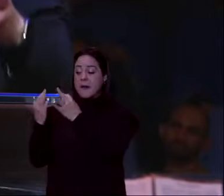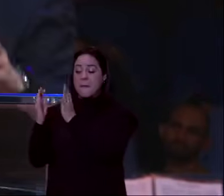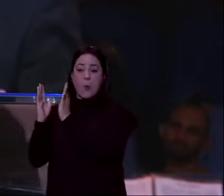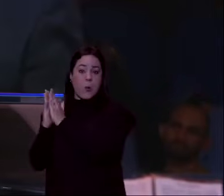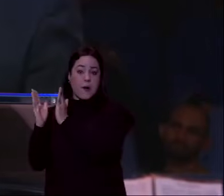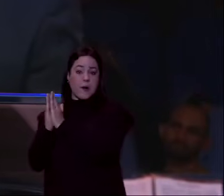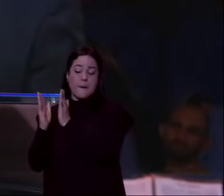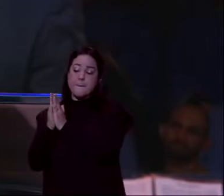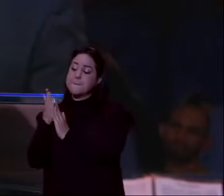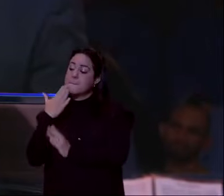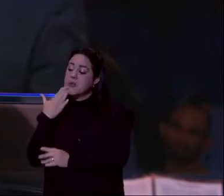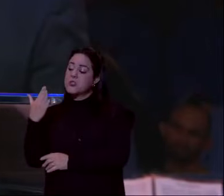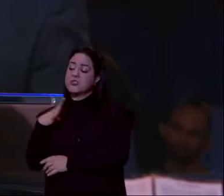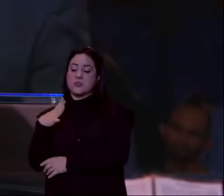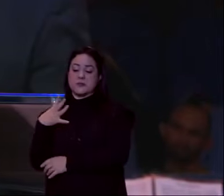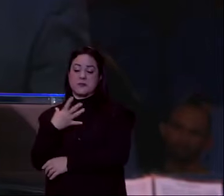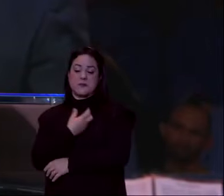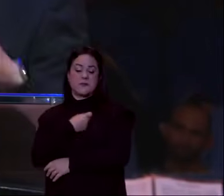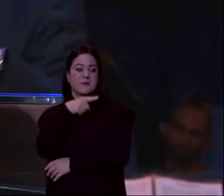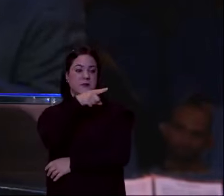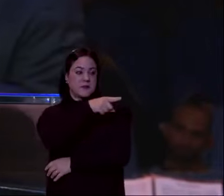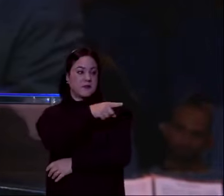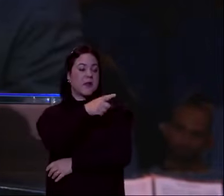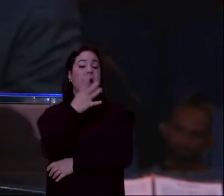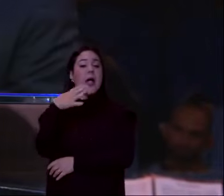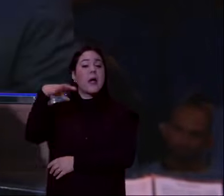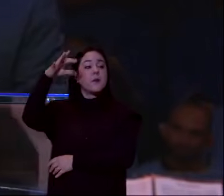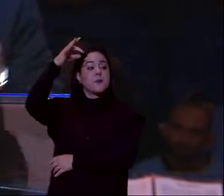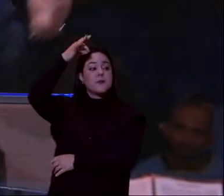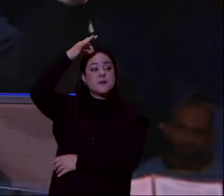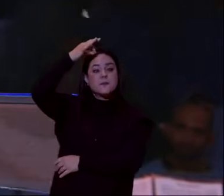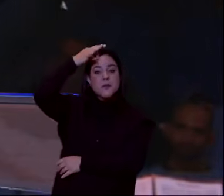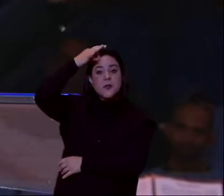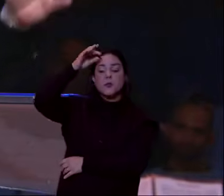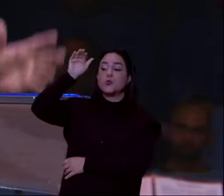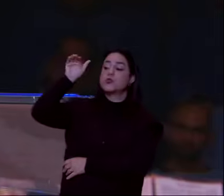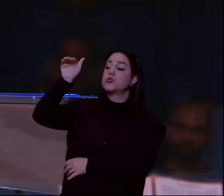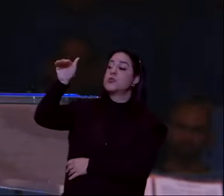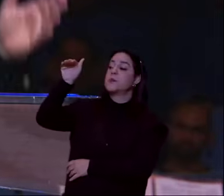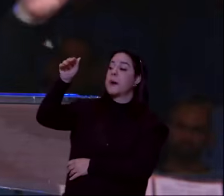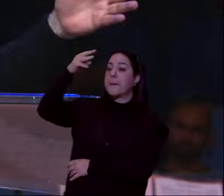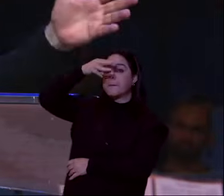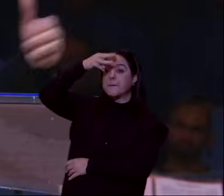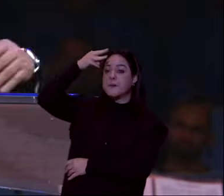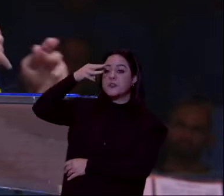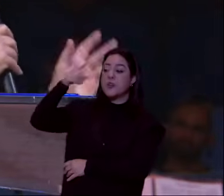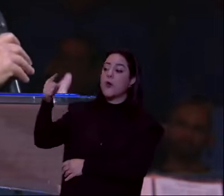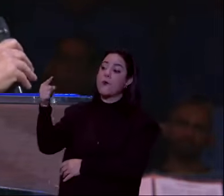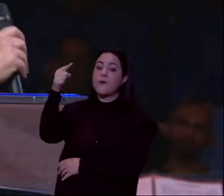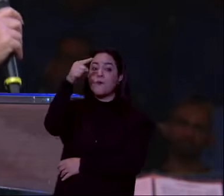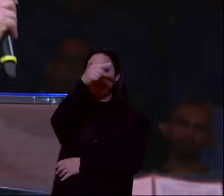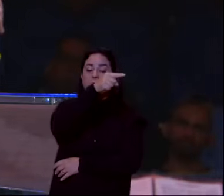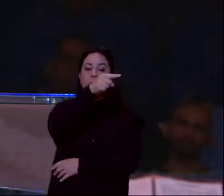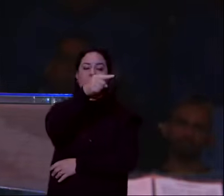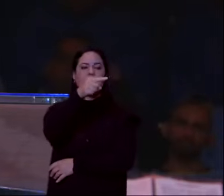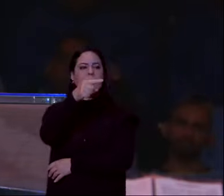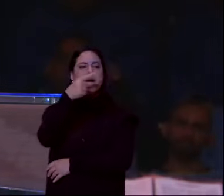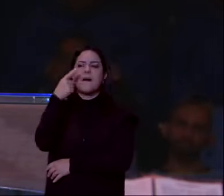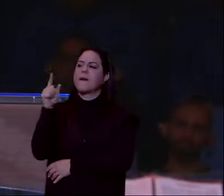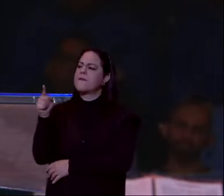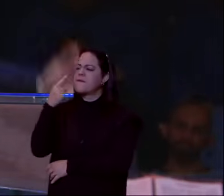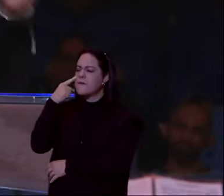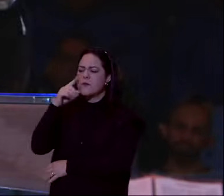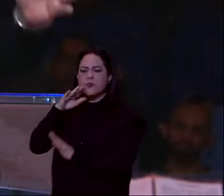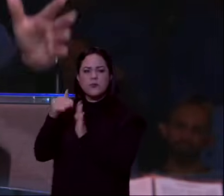ele, pedindo pela sua salvação, e de repente o Espírito Santo de Deus manda meu filho lá para aquela praça no meio da noite, largou tudo que estava